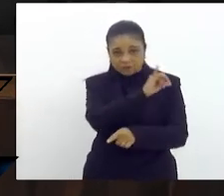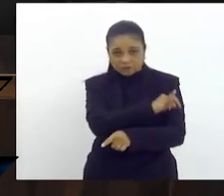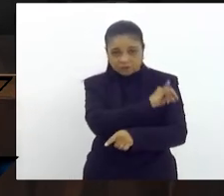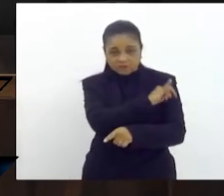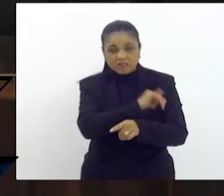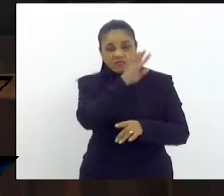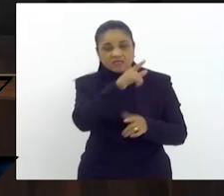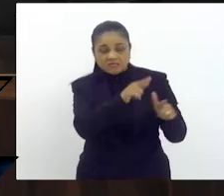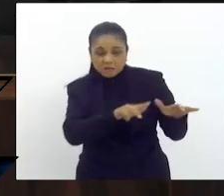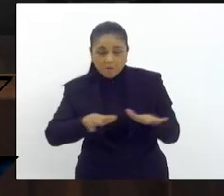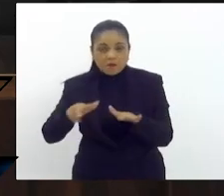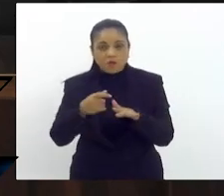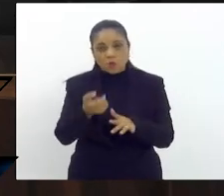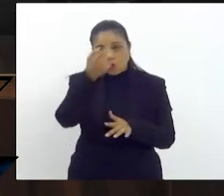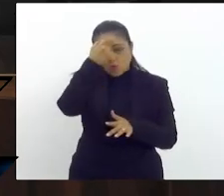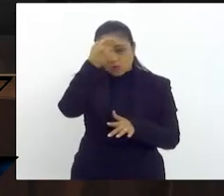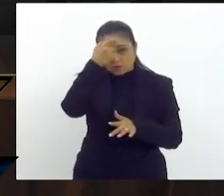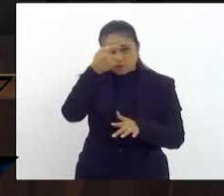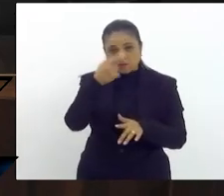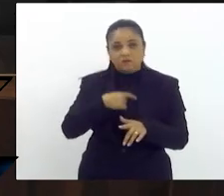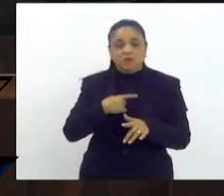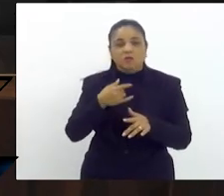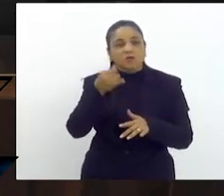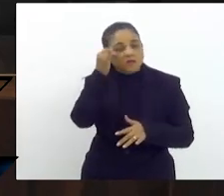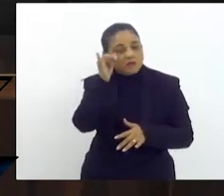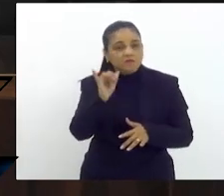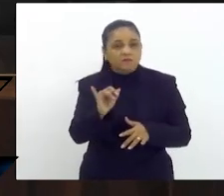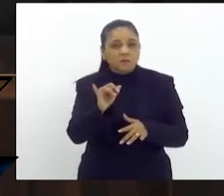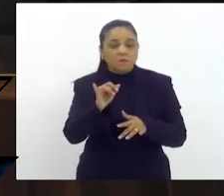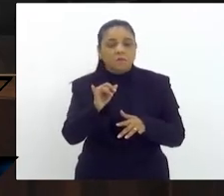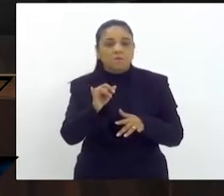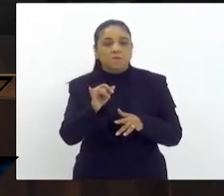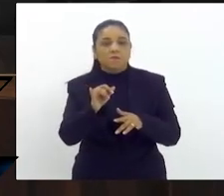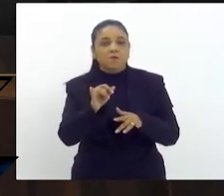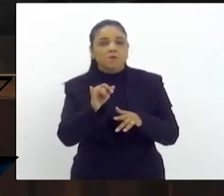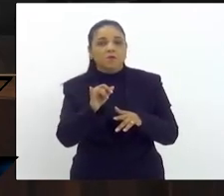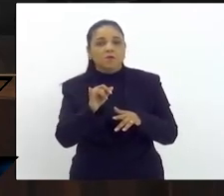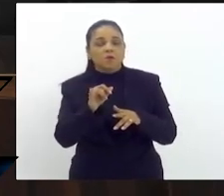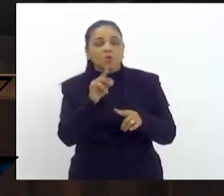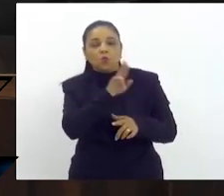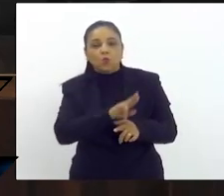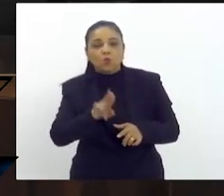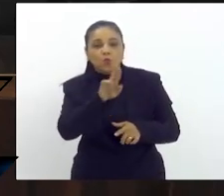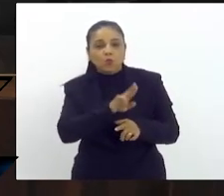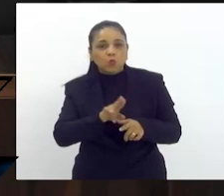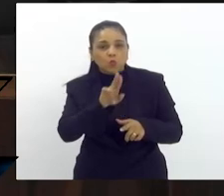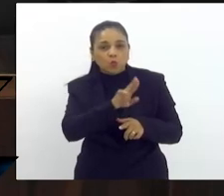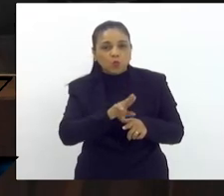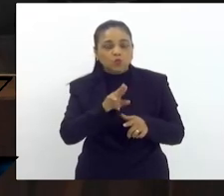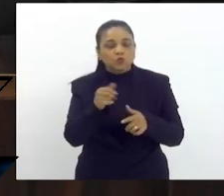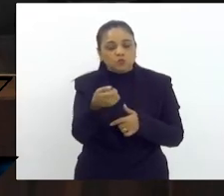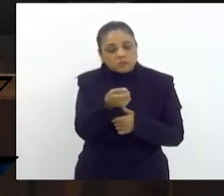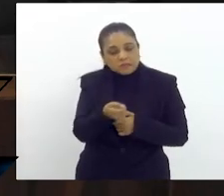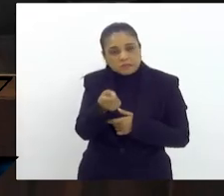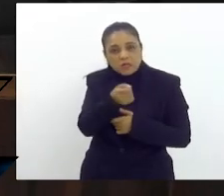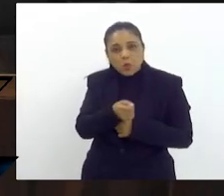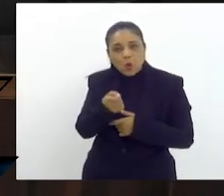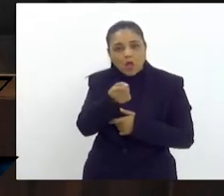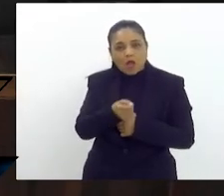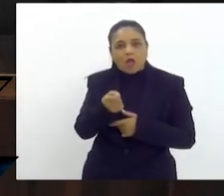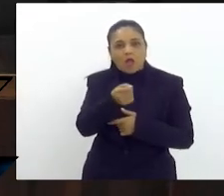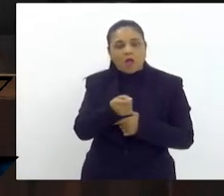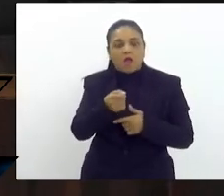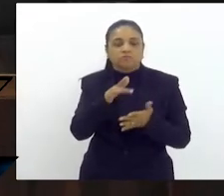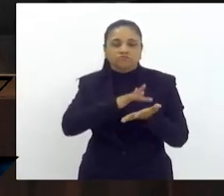Janeiro a semana da conscientização e prevenção dos males causados pelo uso precoce de longa duração de celulares tablets